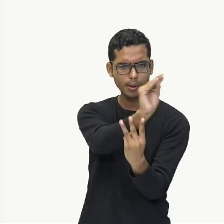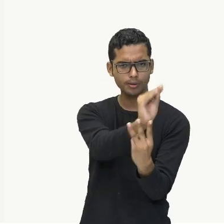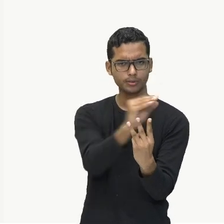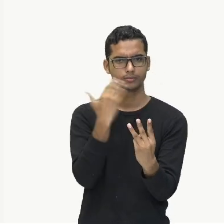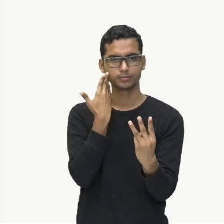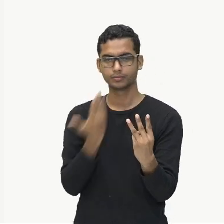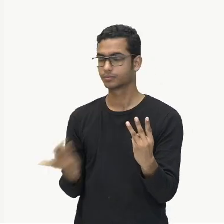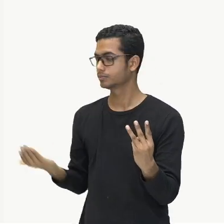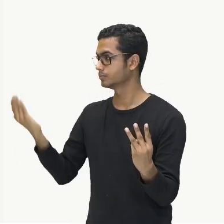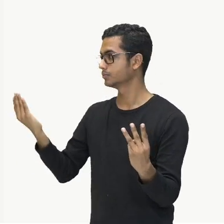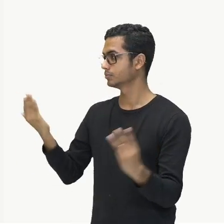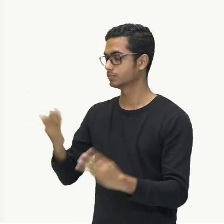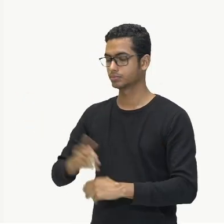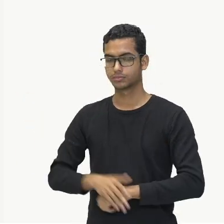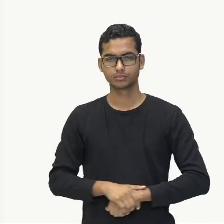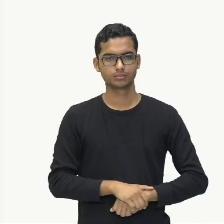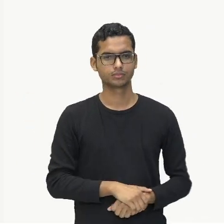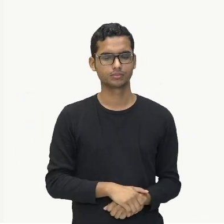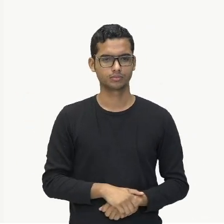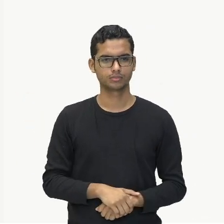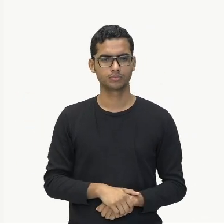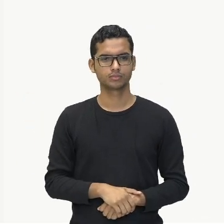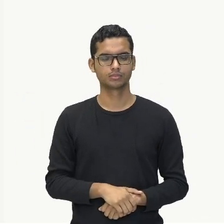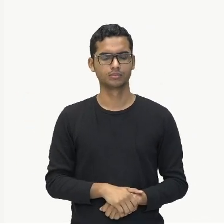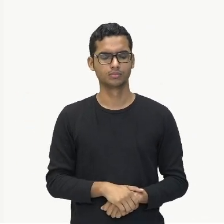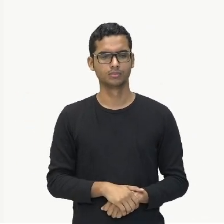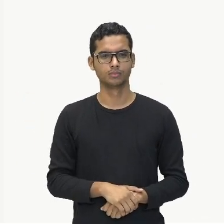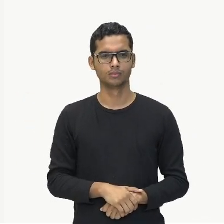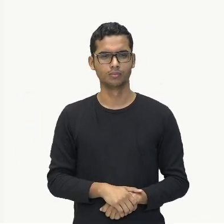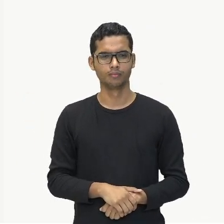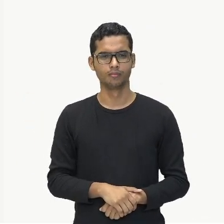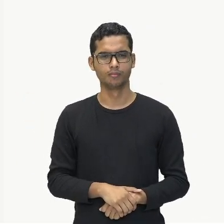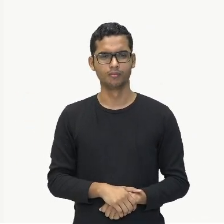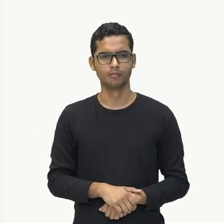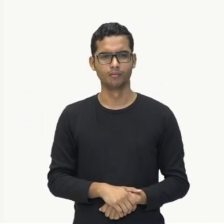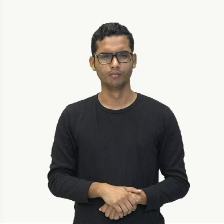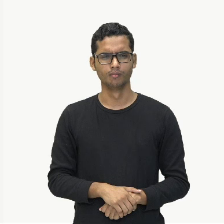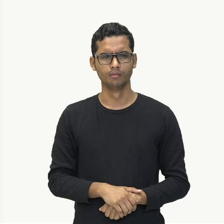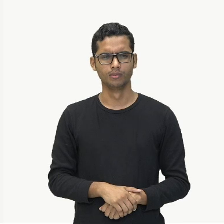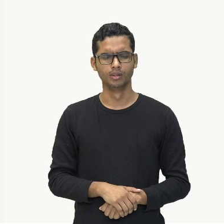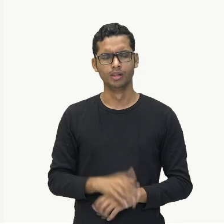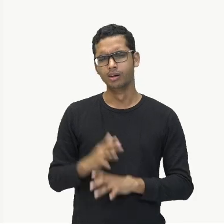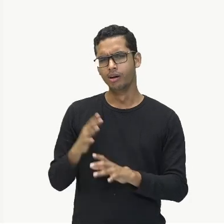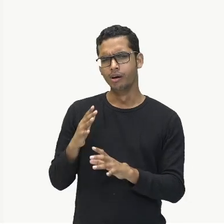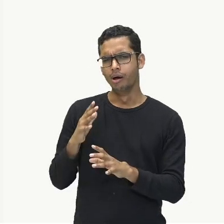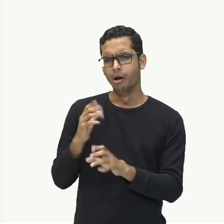no meio, tá? E aí, como é que a gente vai